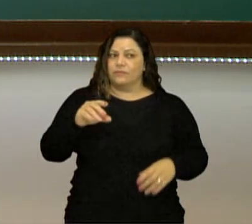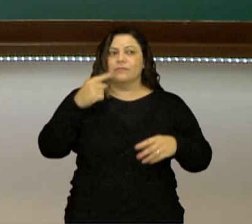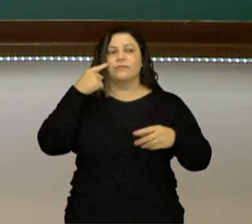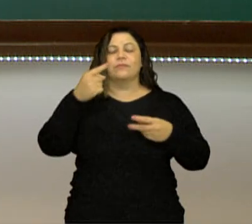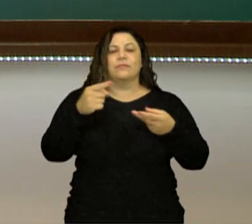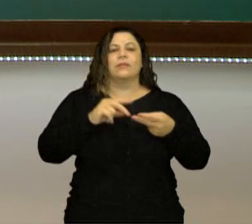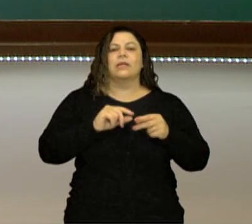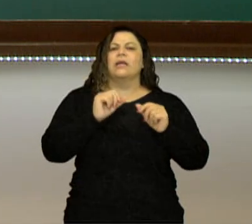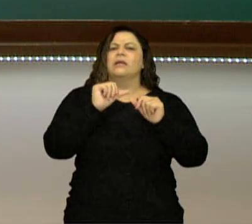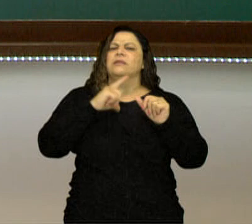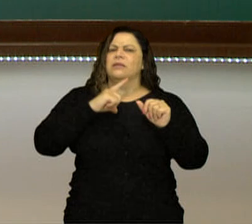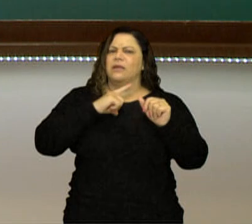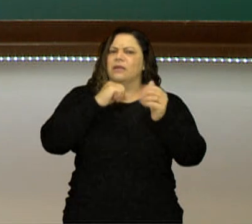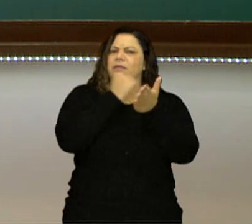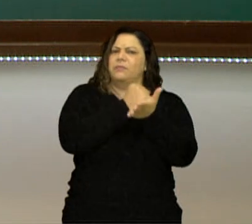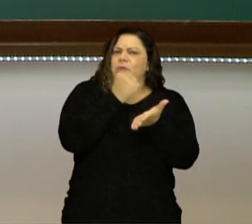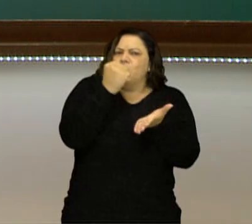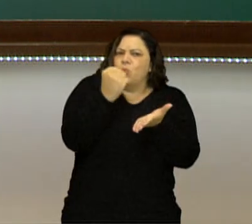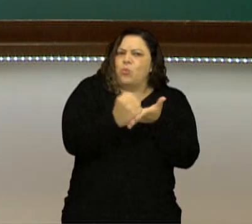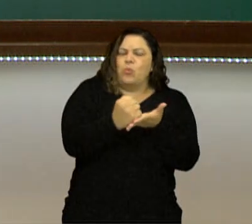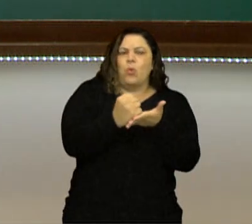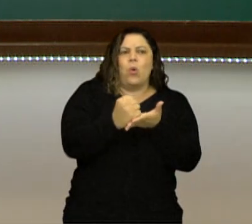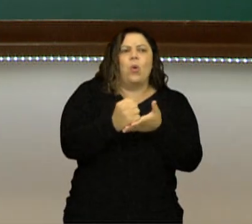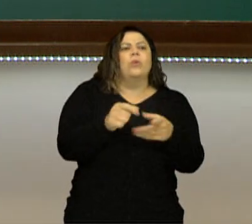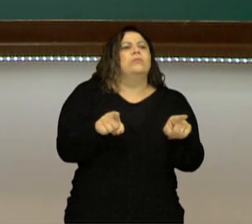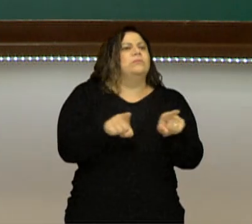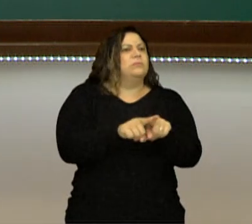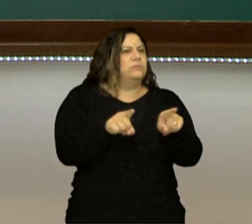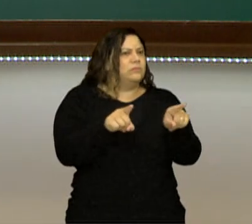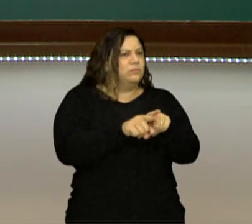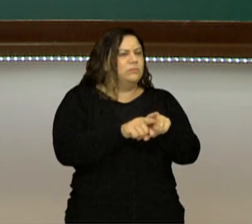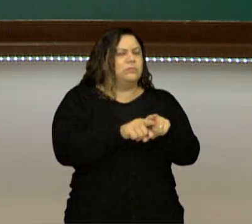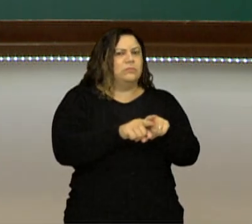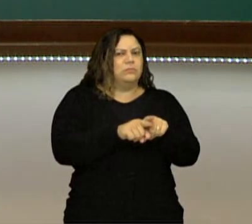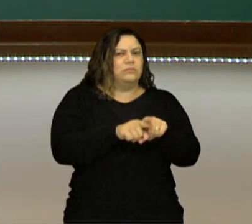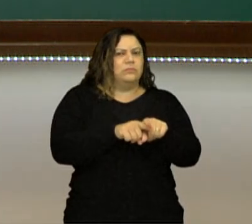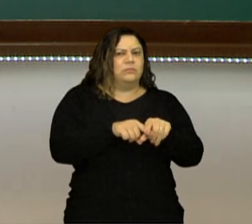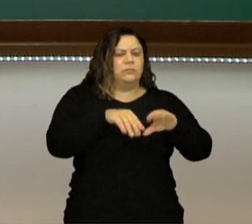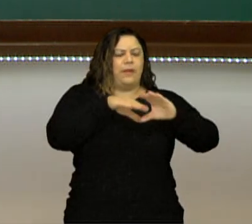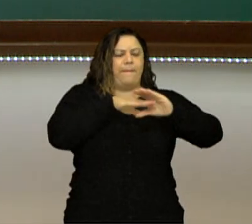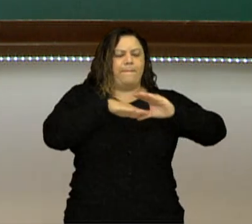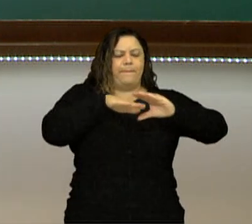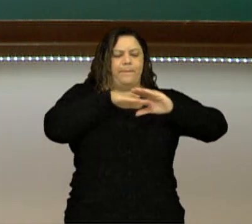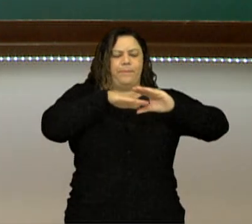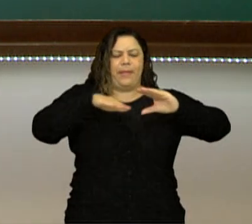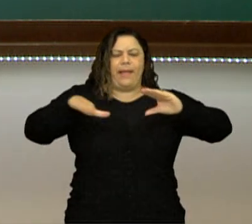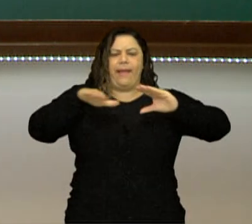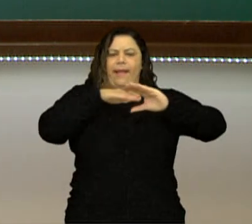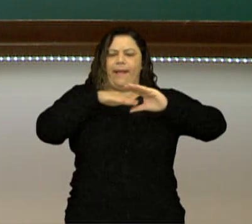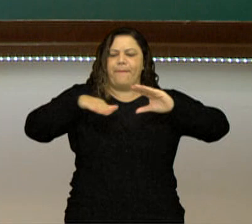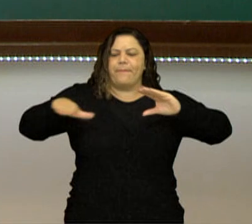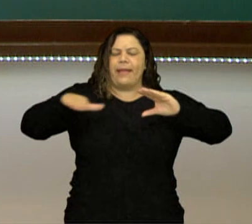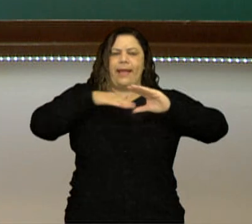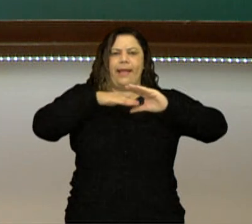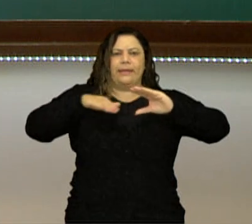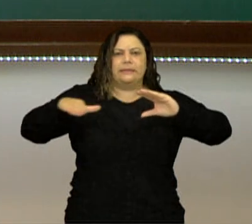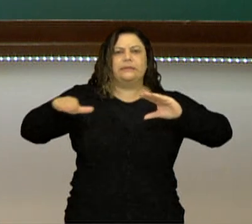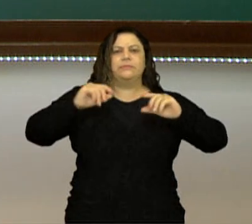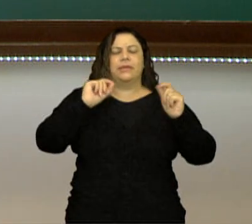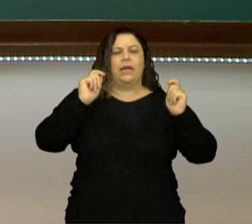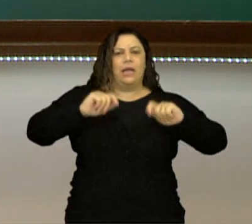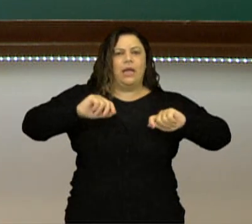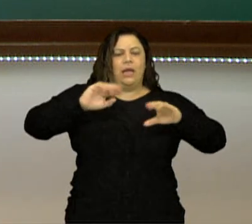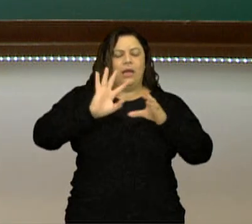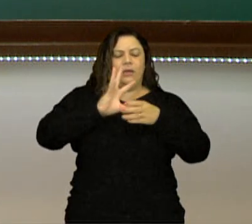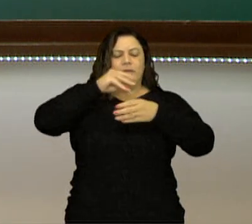de um código também, que a gente vai chamar de anticódon. Aqui a parte de baixo vai trazendo o códon, ou seja, o código base ali, vamos dizer, né?